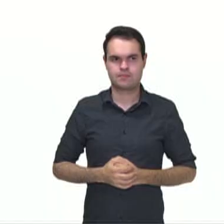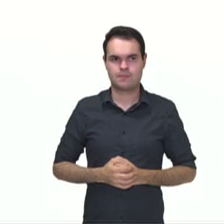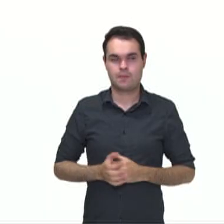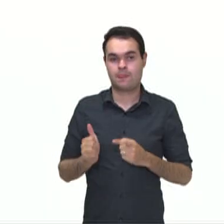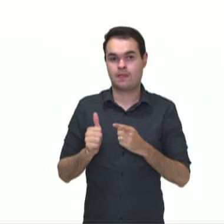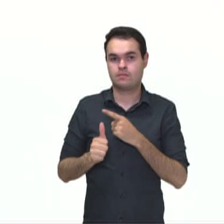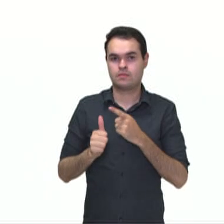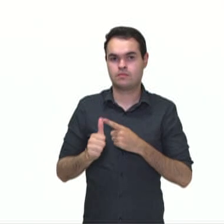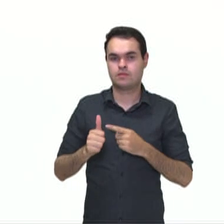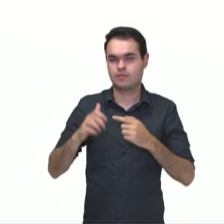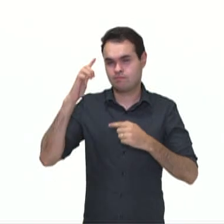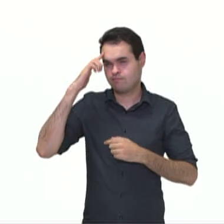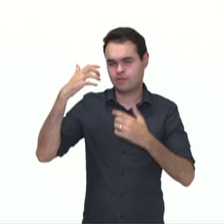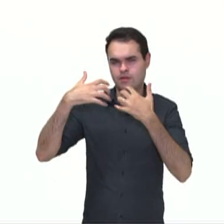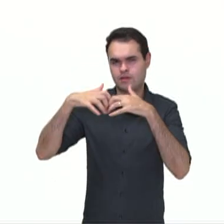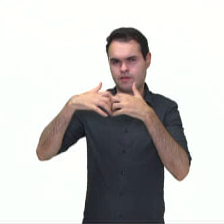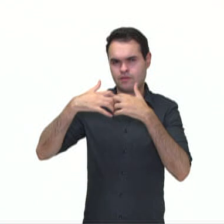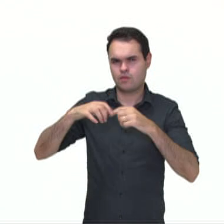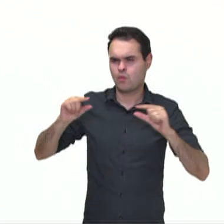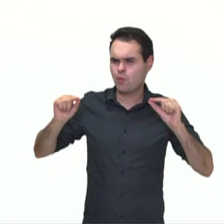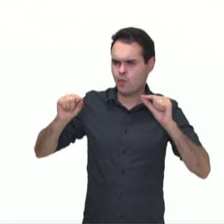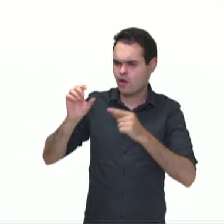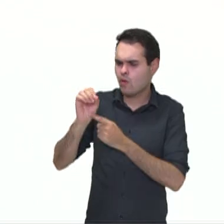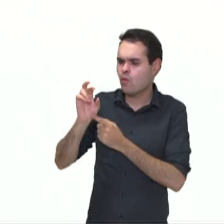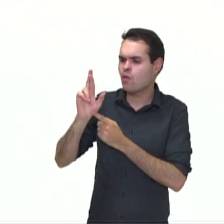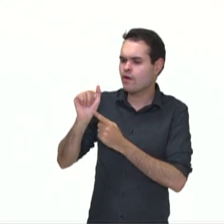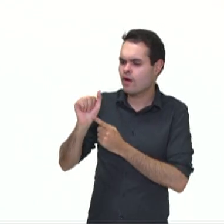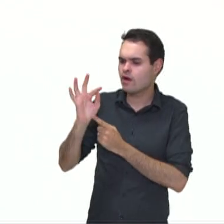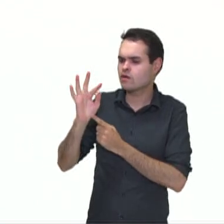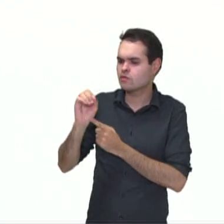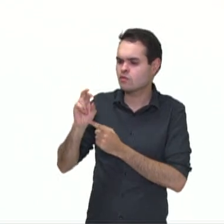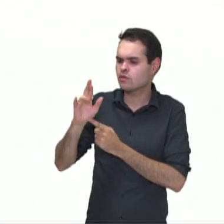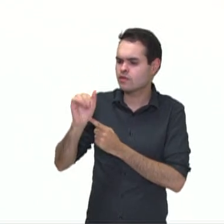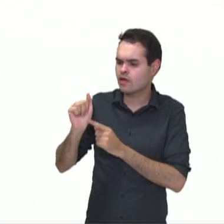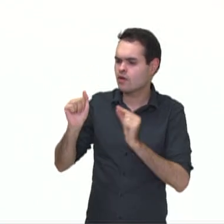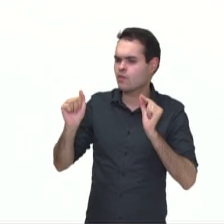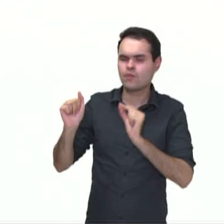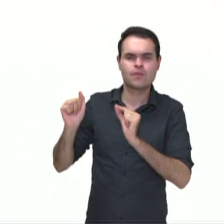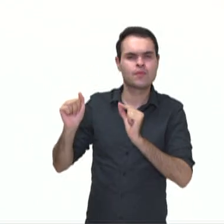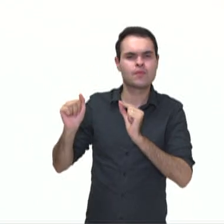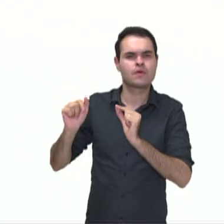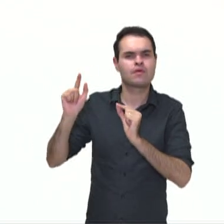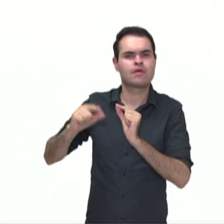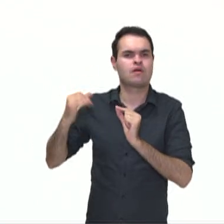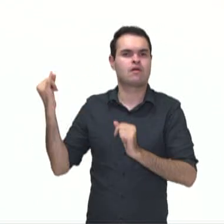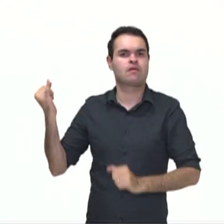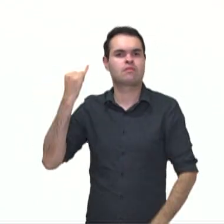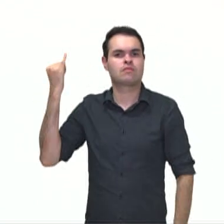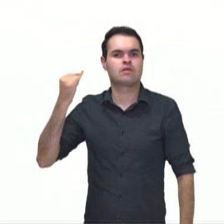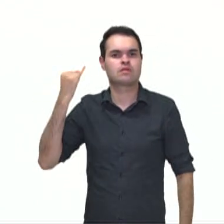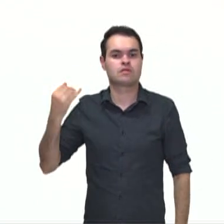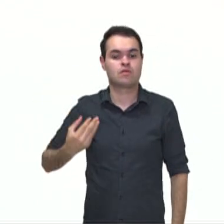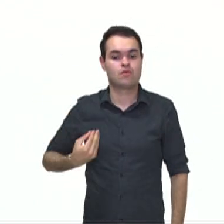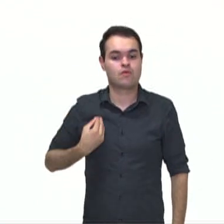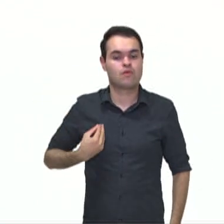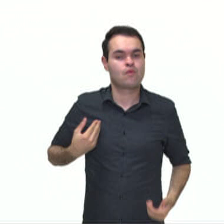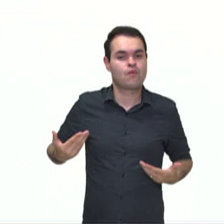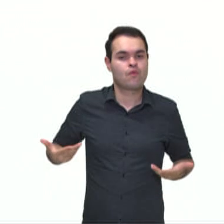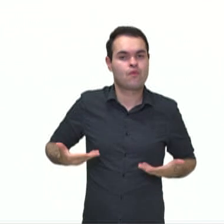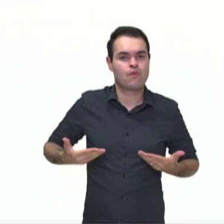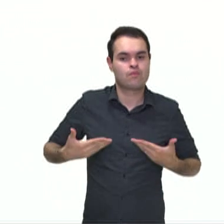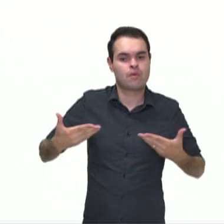Primeiro, uma reflexão. O que é oratória? Qual a importância da oratória em nosso dia a dia?